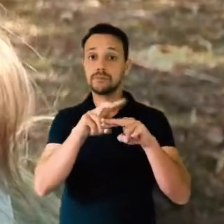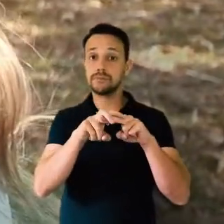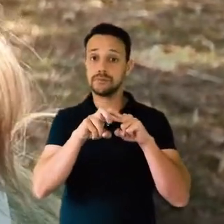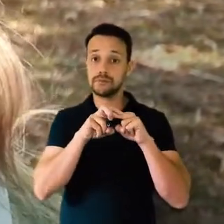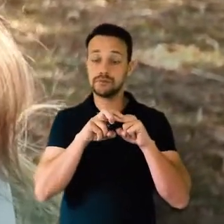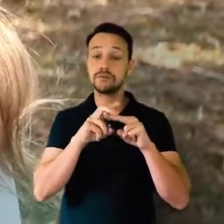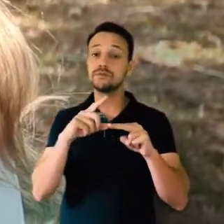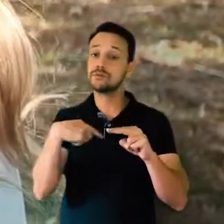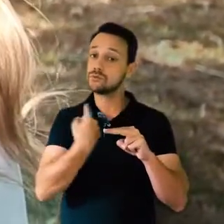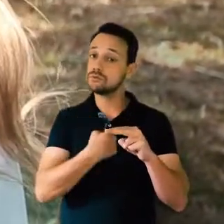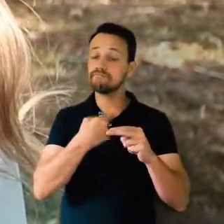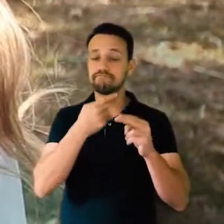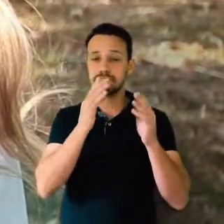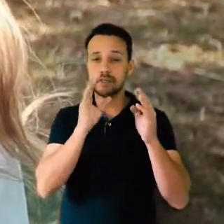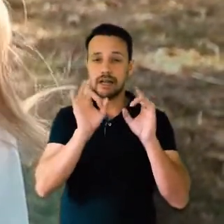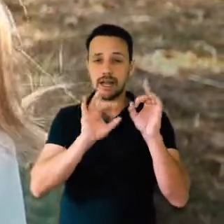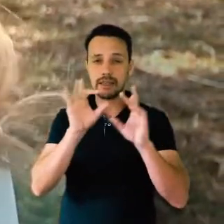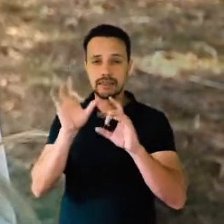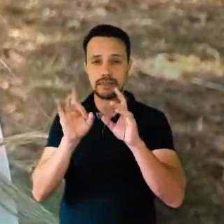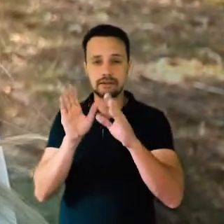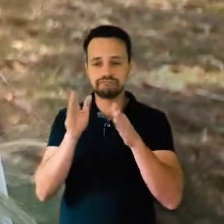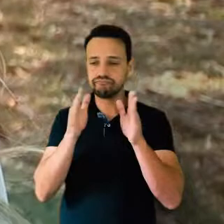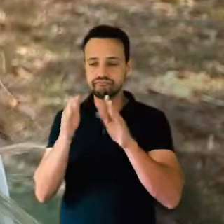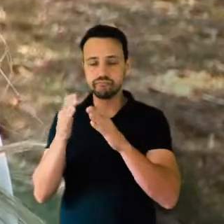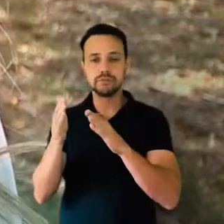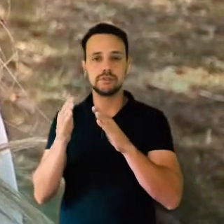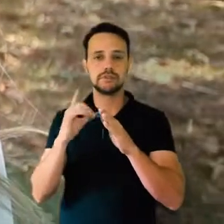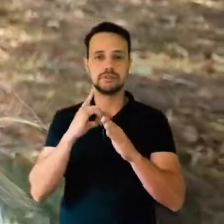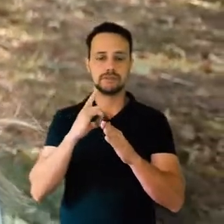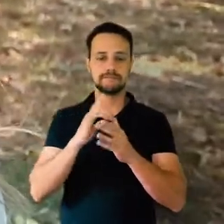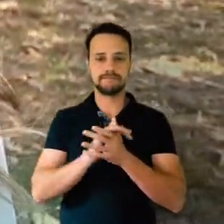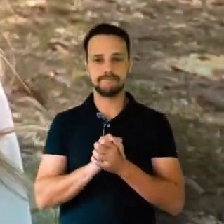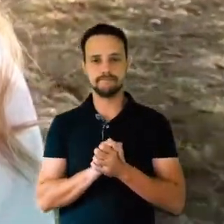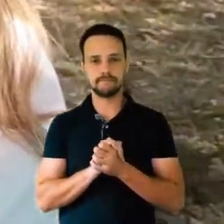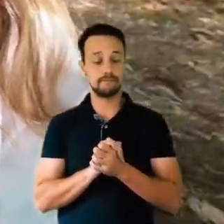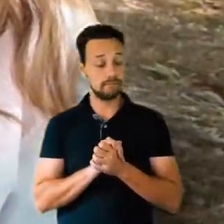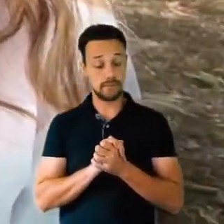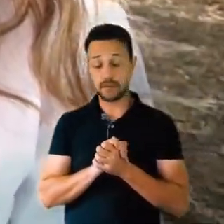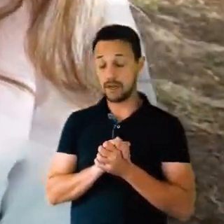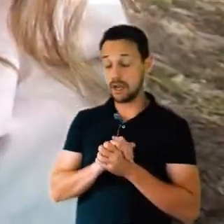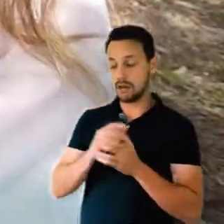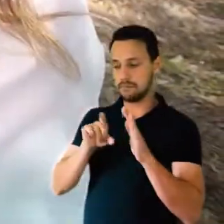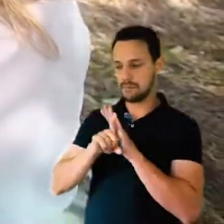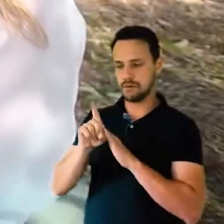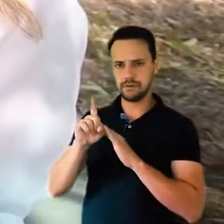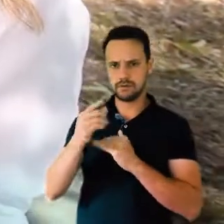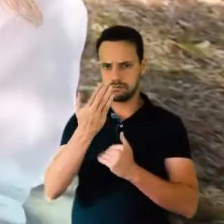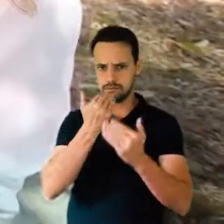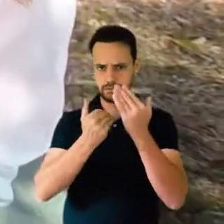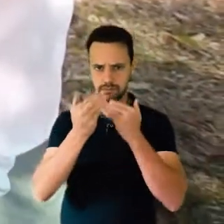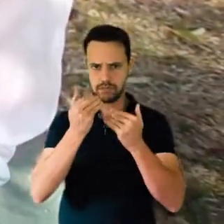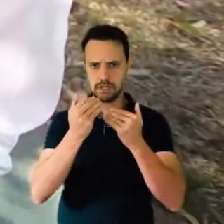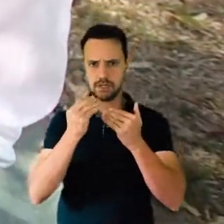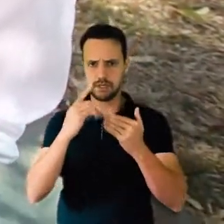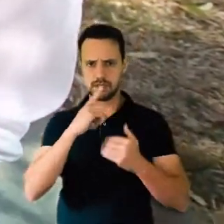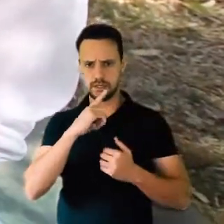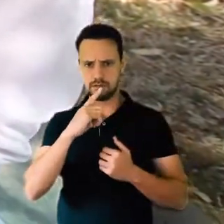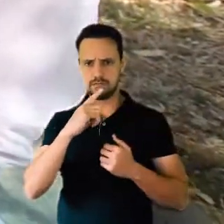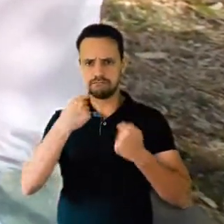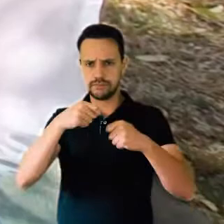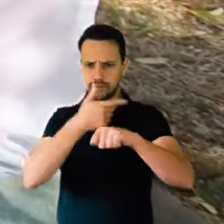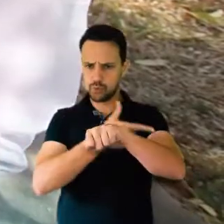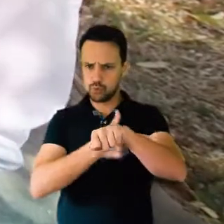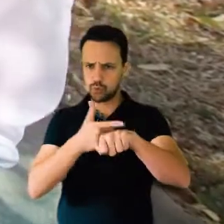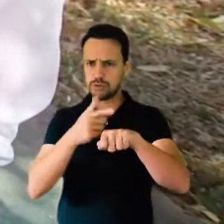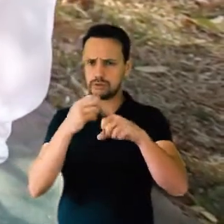dá seguimento de acordo com cada caso. O Isis, a educação alimentar ela é importante para qualquer indivíduo. Sim.